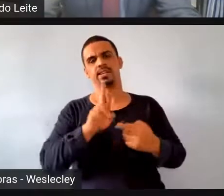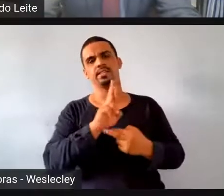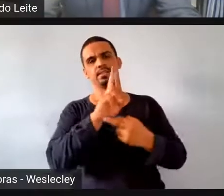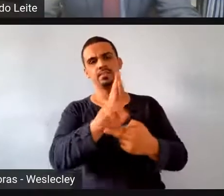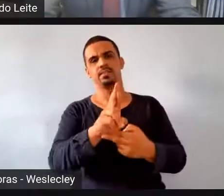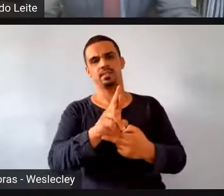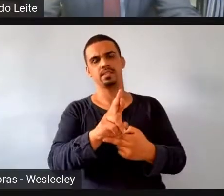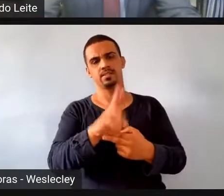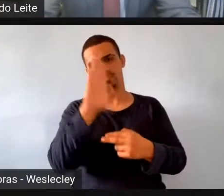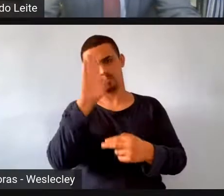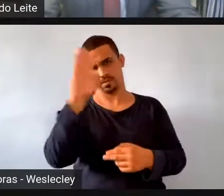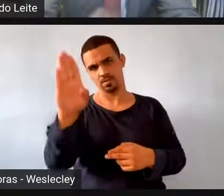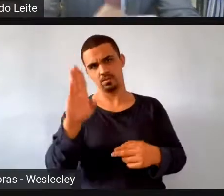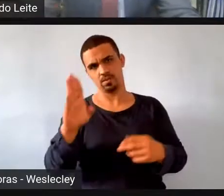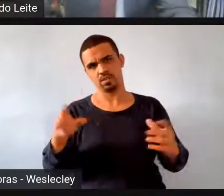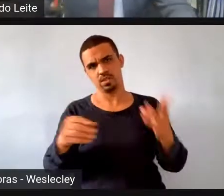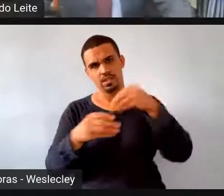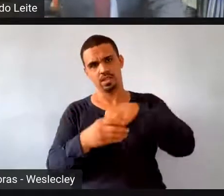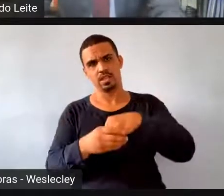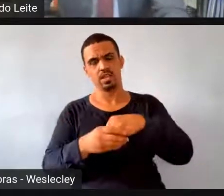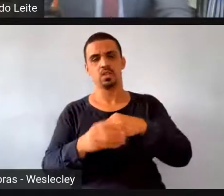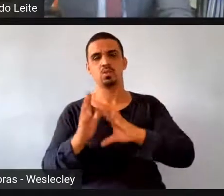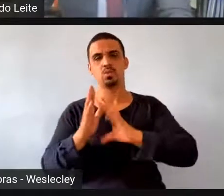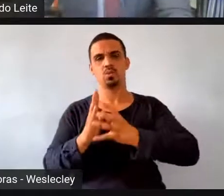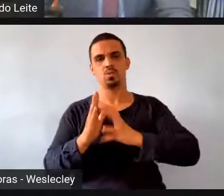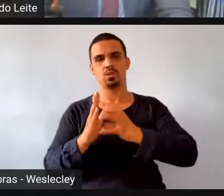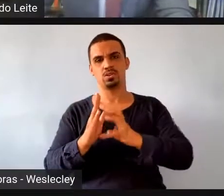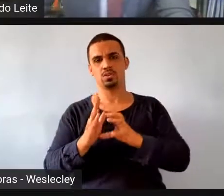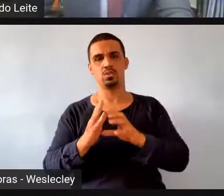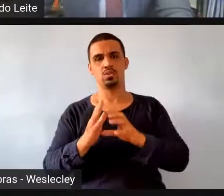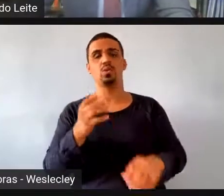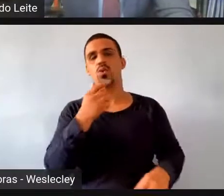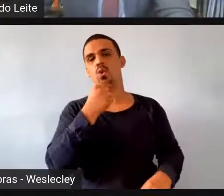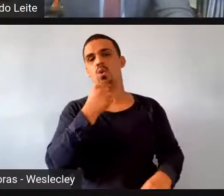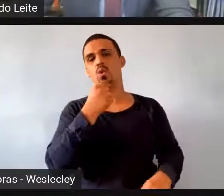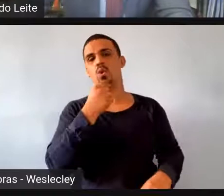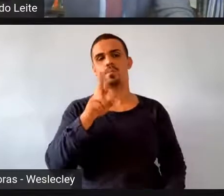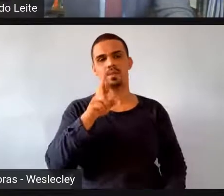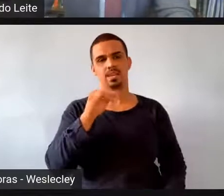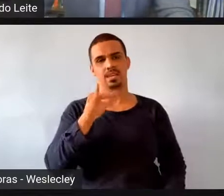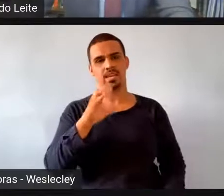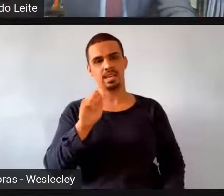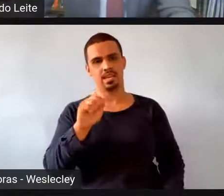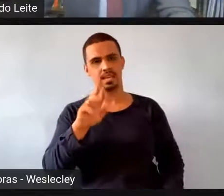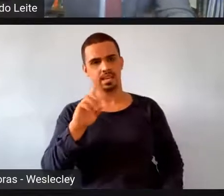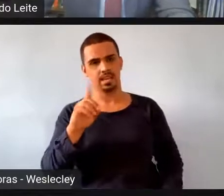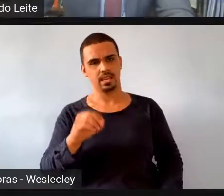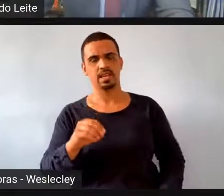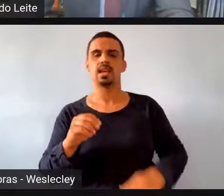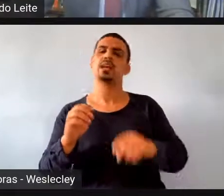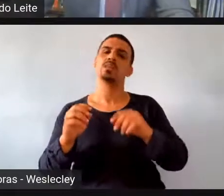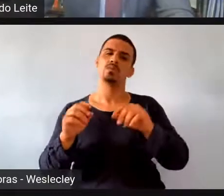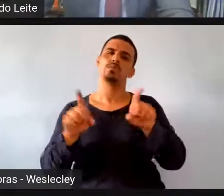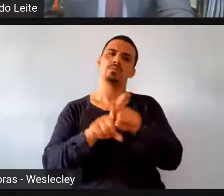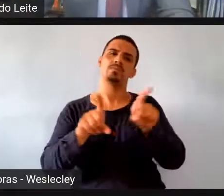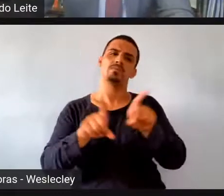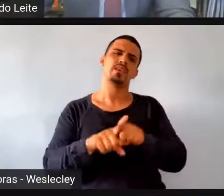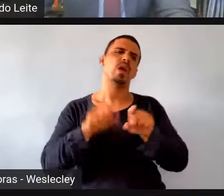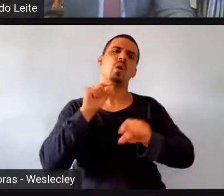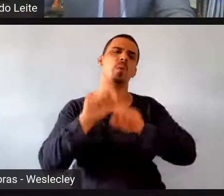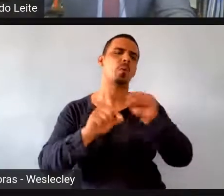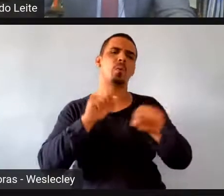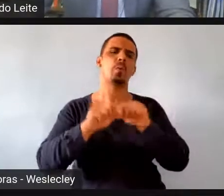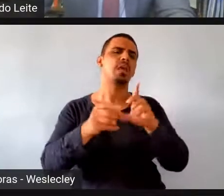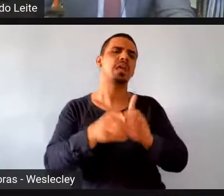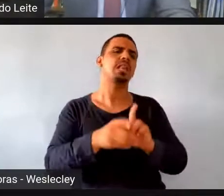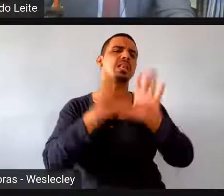no interior do partido. O Ricardo, ele ainda retornou aqui com uma outra questão, dizendo que democracia é essa, dominada